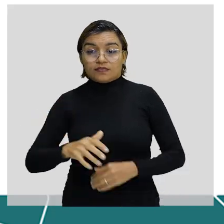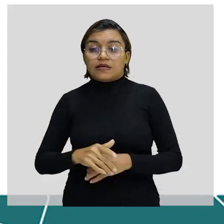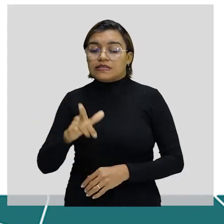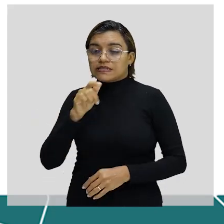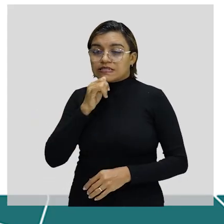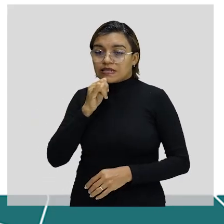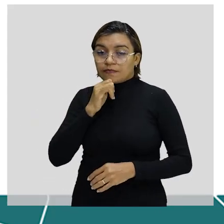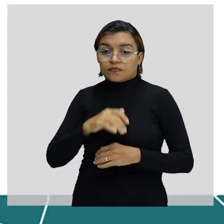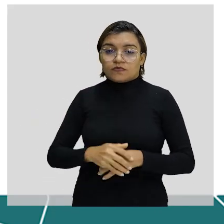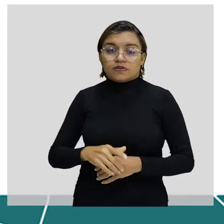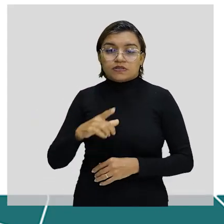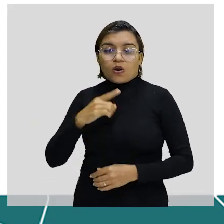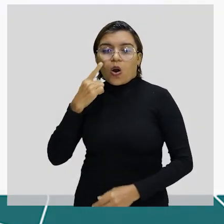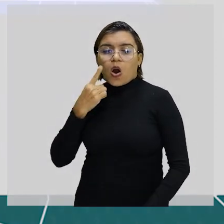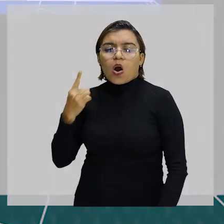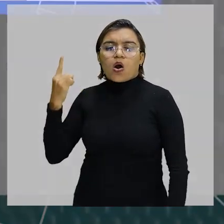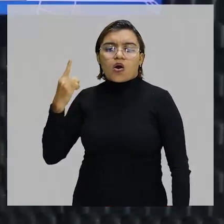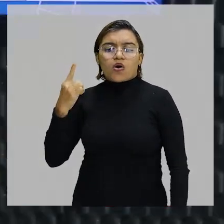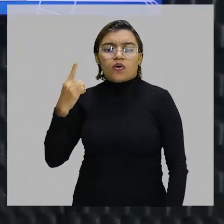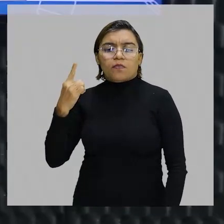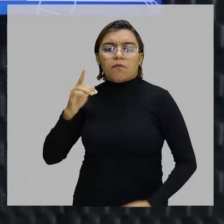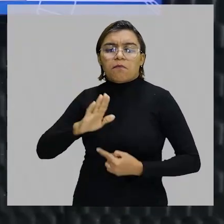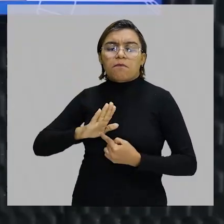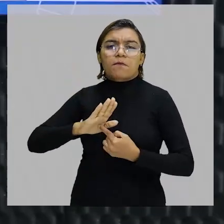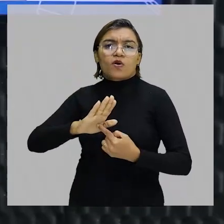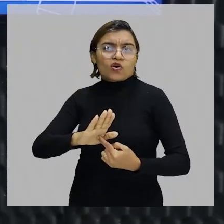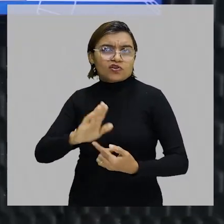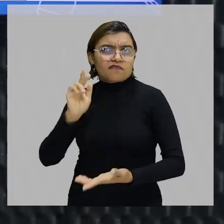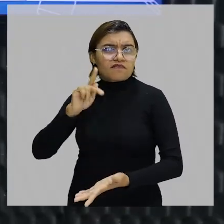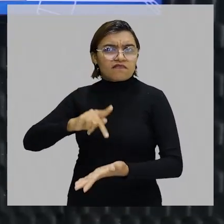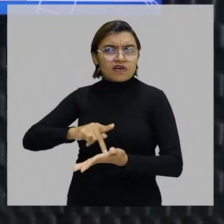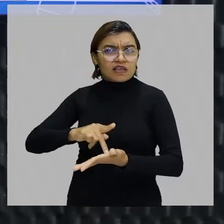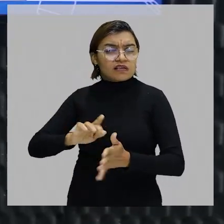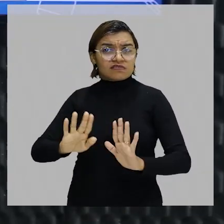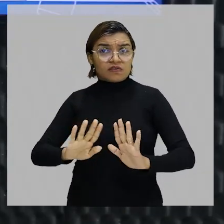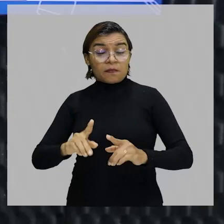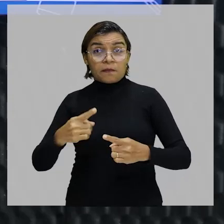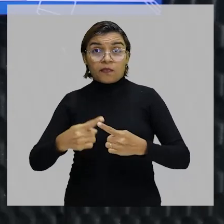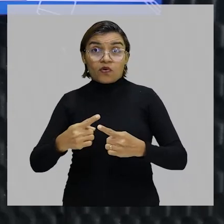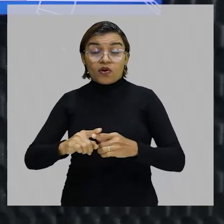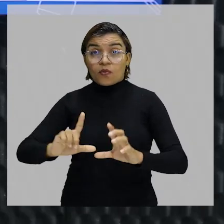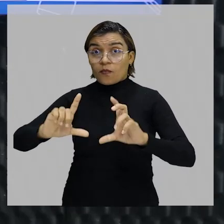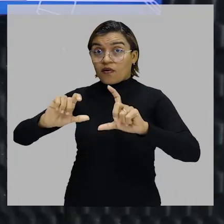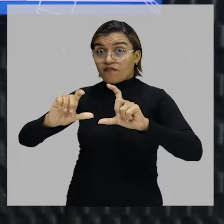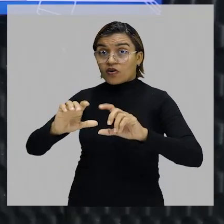o efeito real. Por quê? Porque isso aqui é a foto de um frame, a linguagem